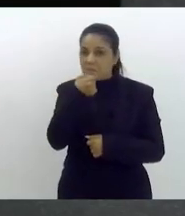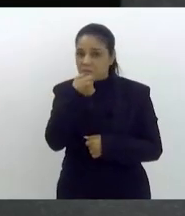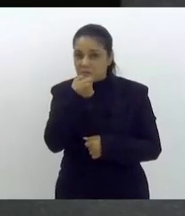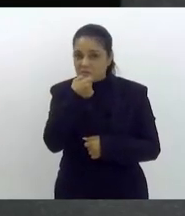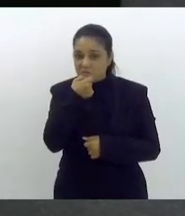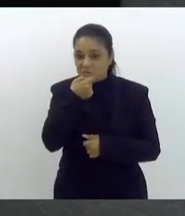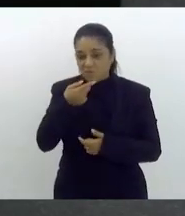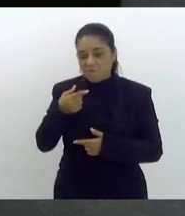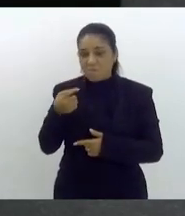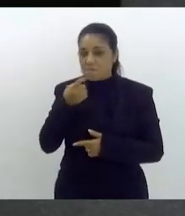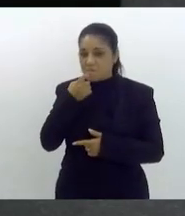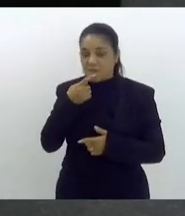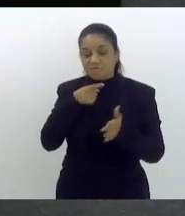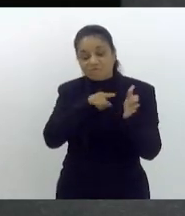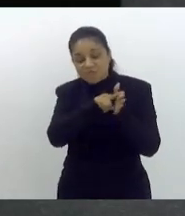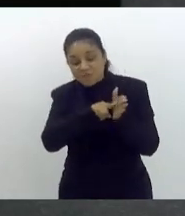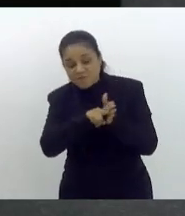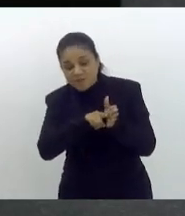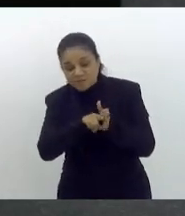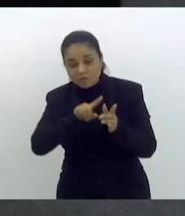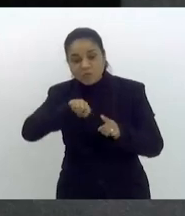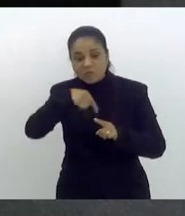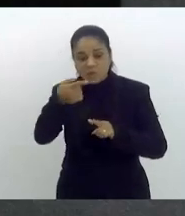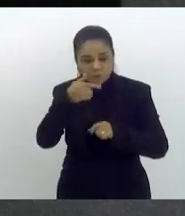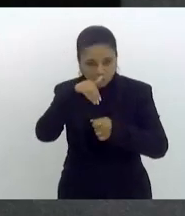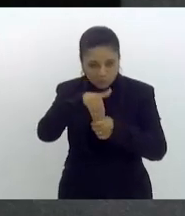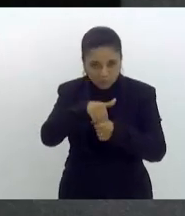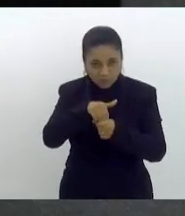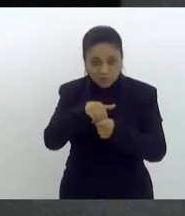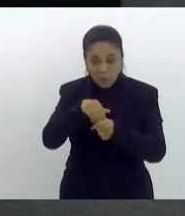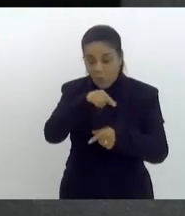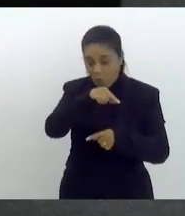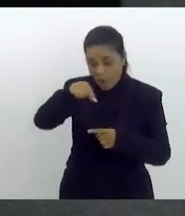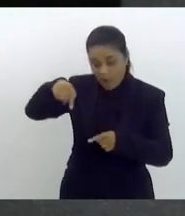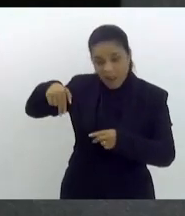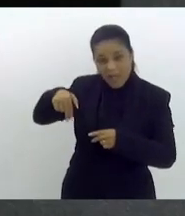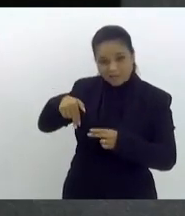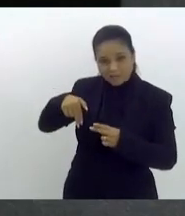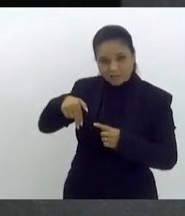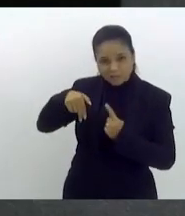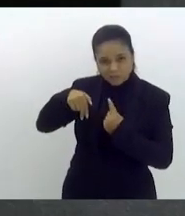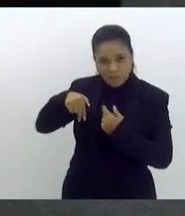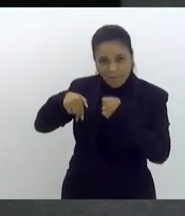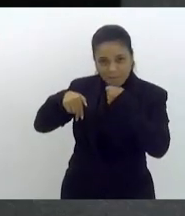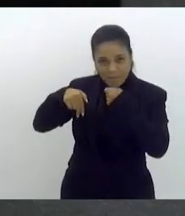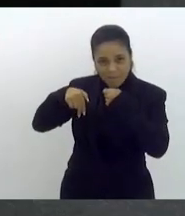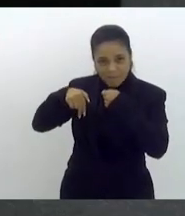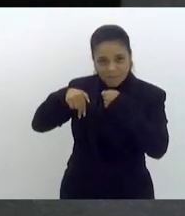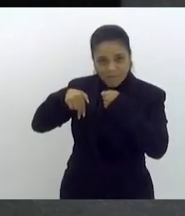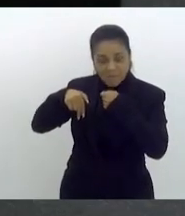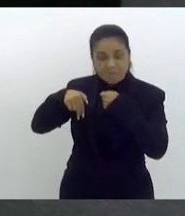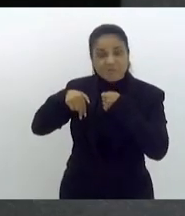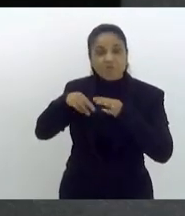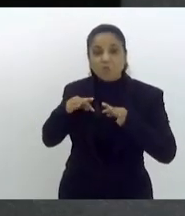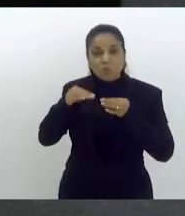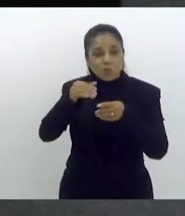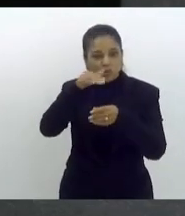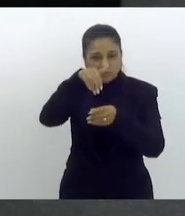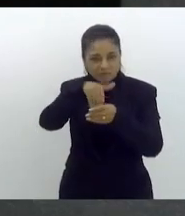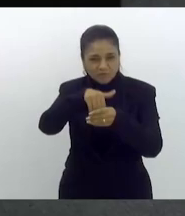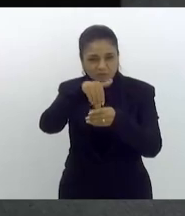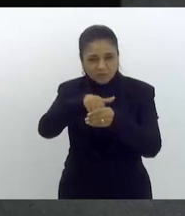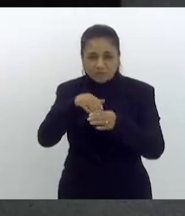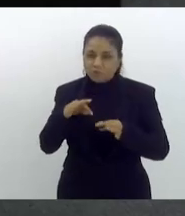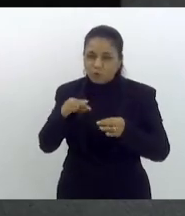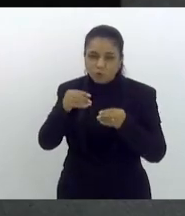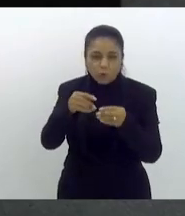não dizer pediu verificação depois do da votação não vou estar ao lado do microfone em todas as votações amanhã de todos